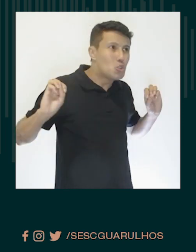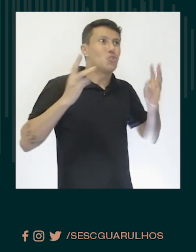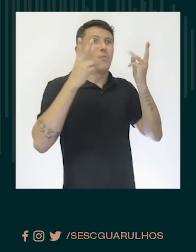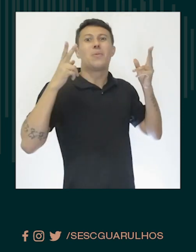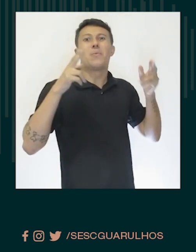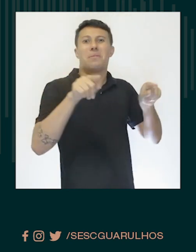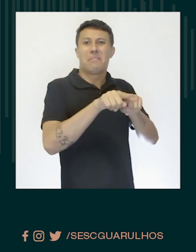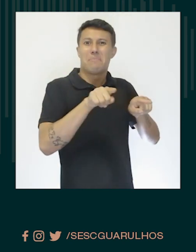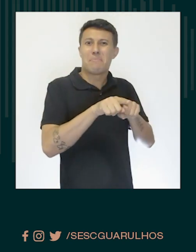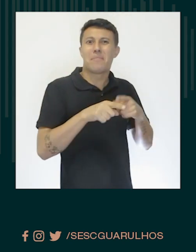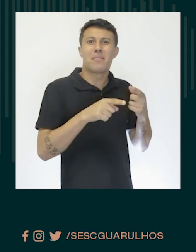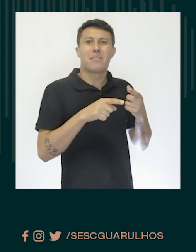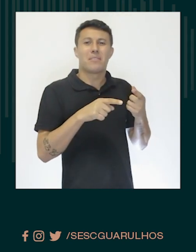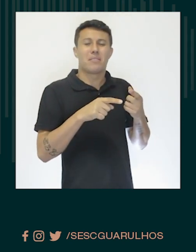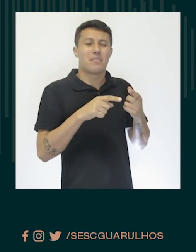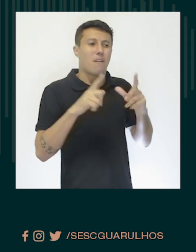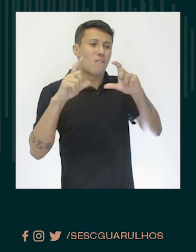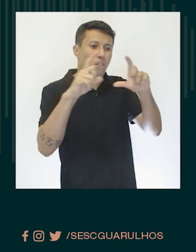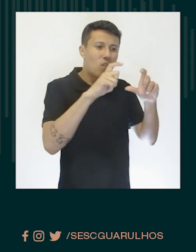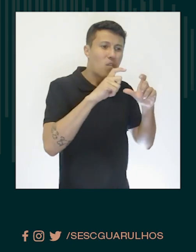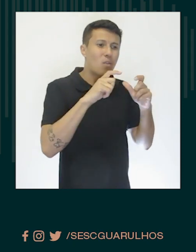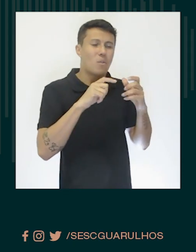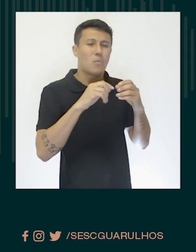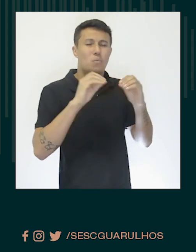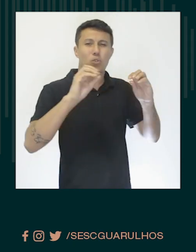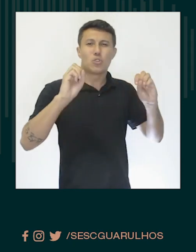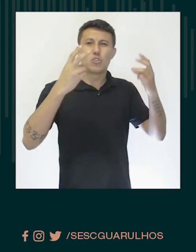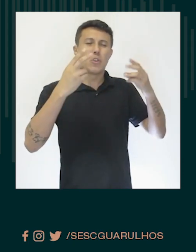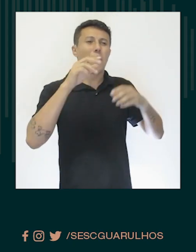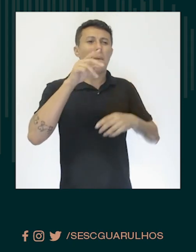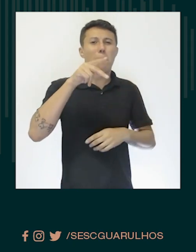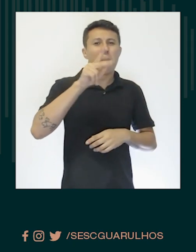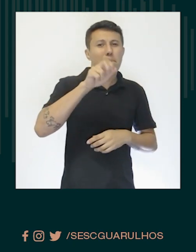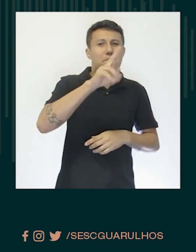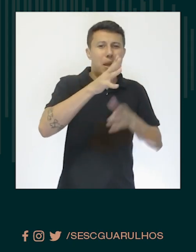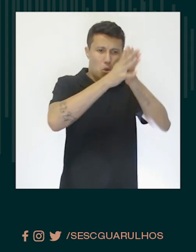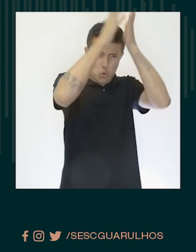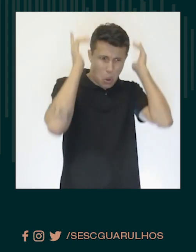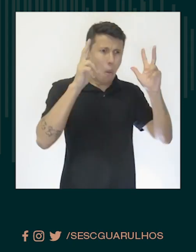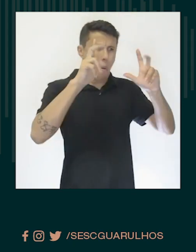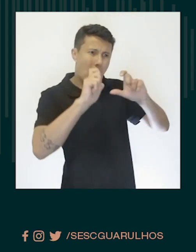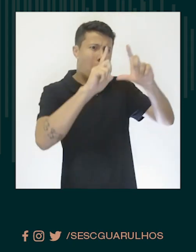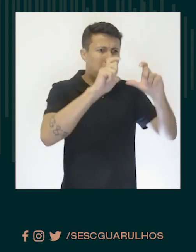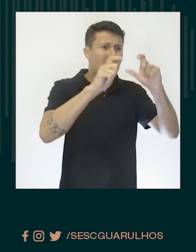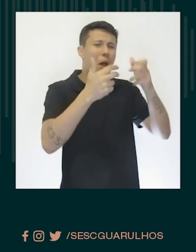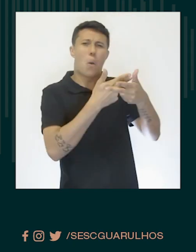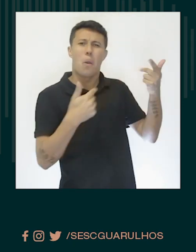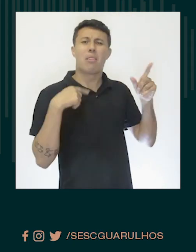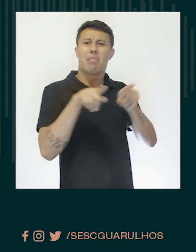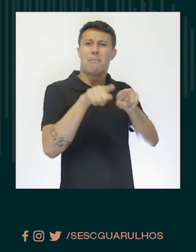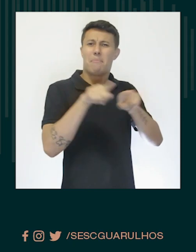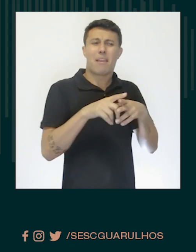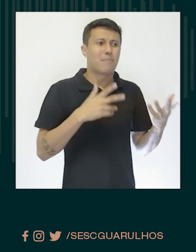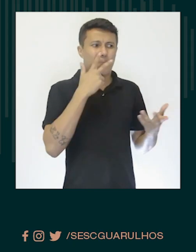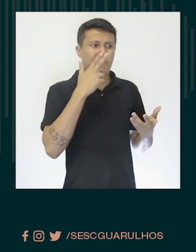tirei no festival Afropunk, e, mano, tem muita coisa acontecendo, é um cara pulando em cima do